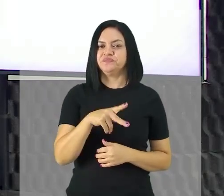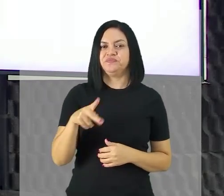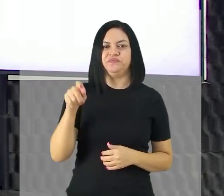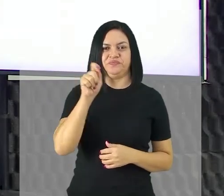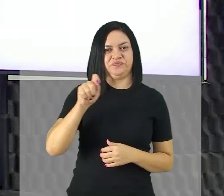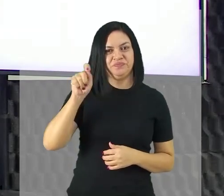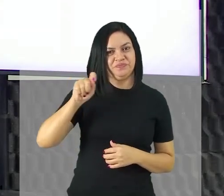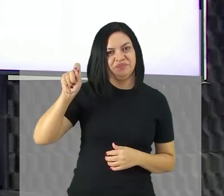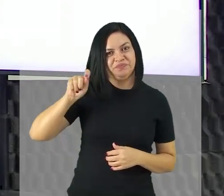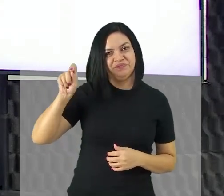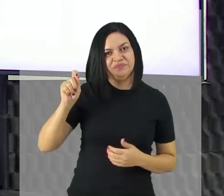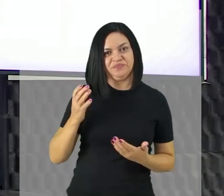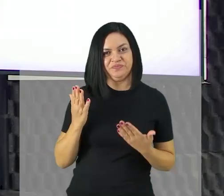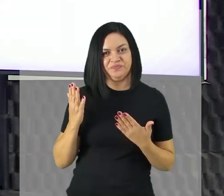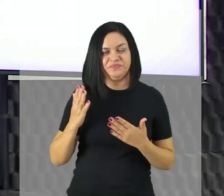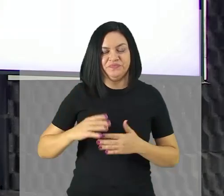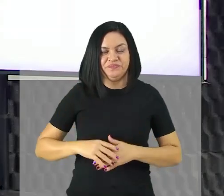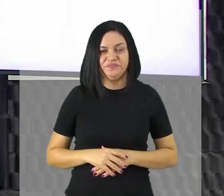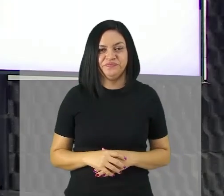Transmissão de calor.